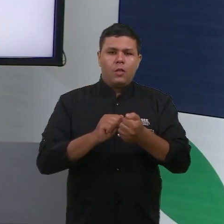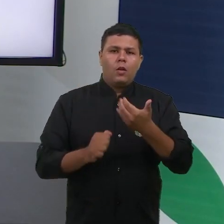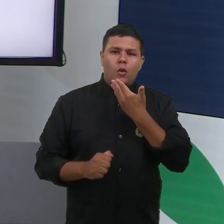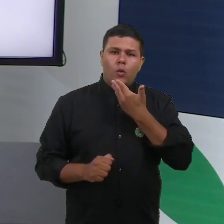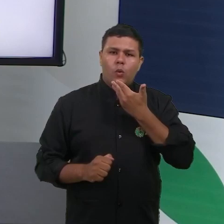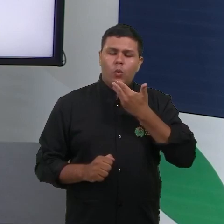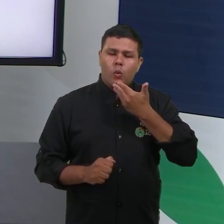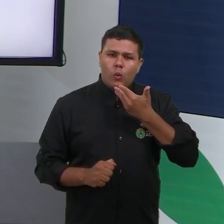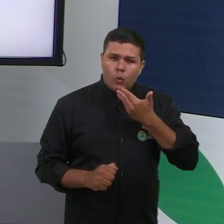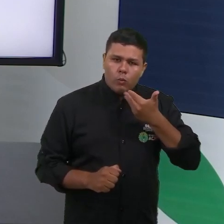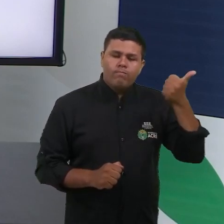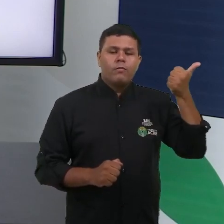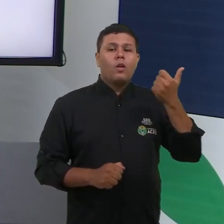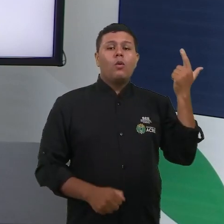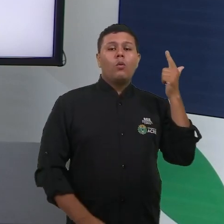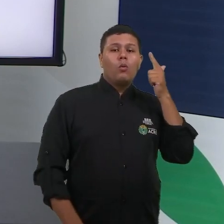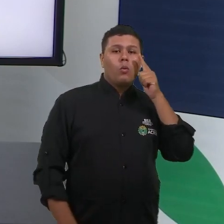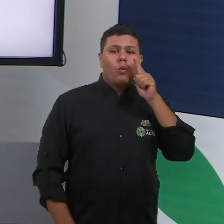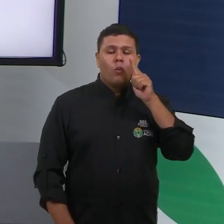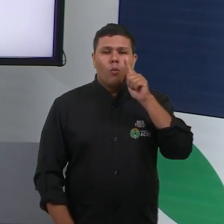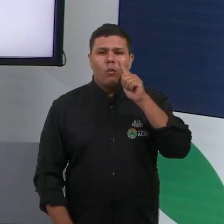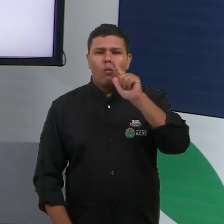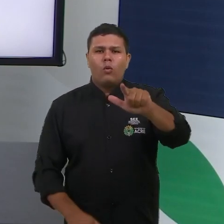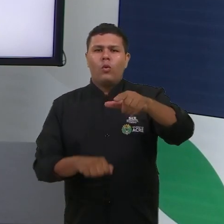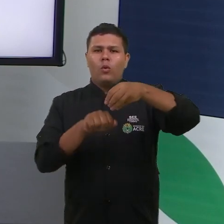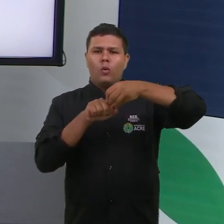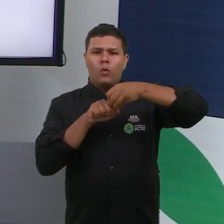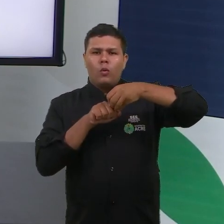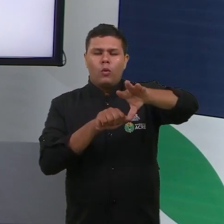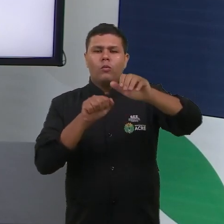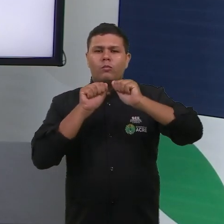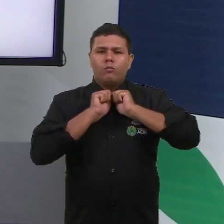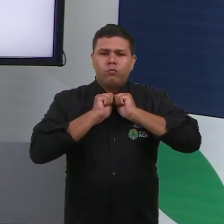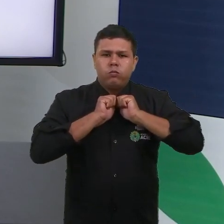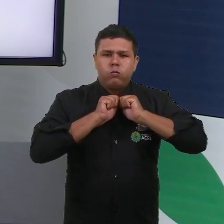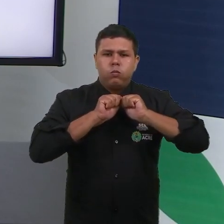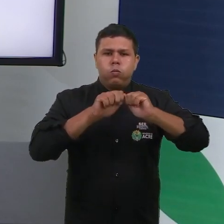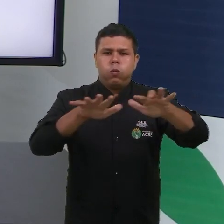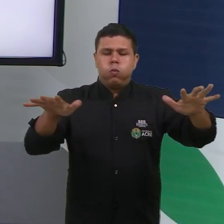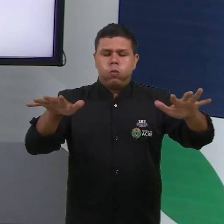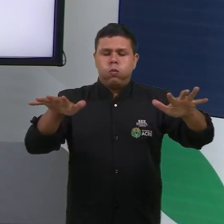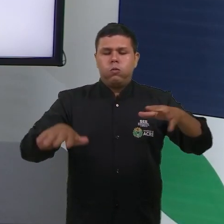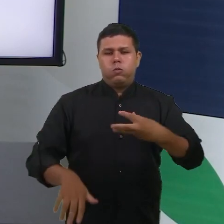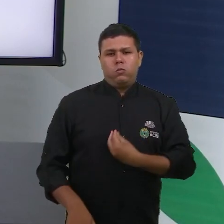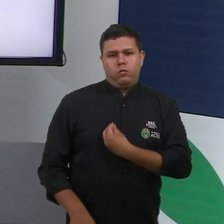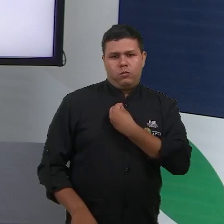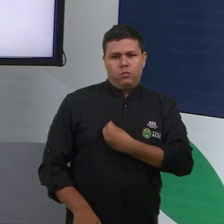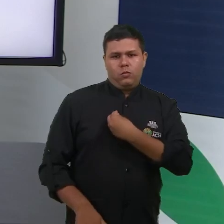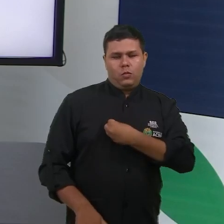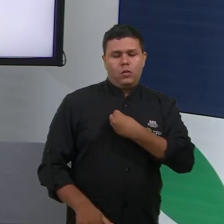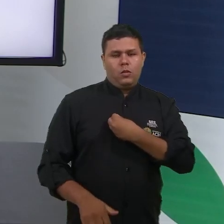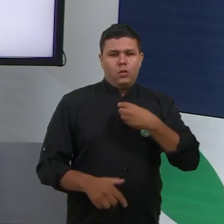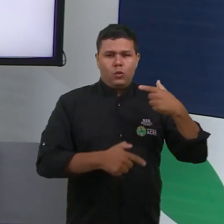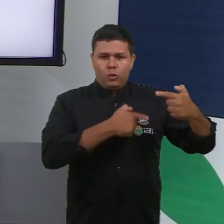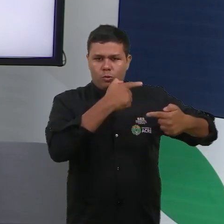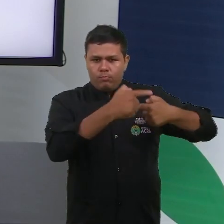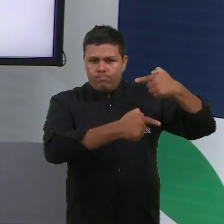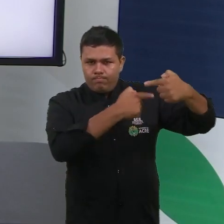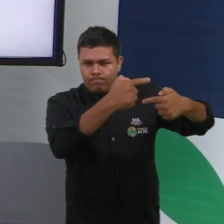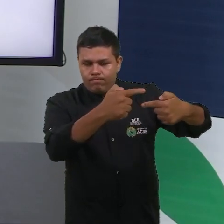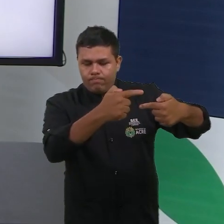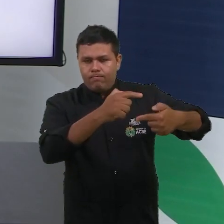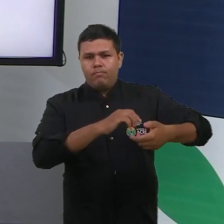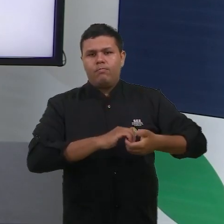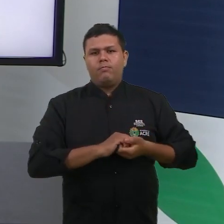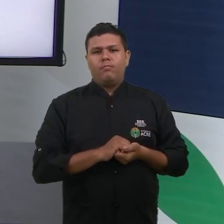que vai conseguir se reproduzir, sobreviver, né, deixar descendentes, tá ok?